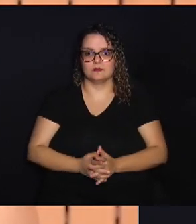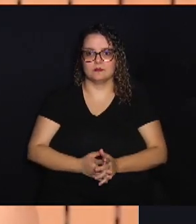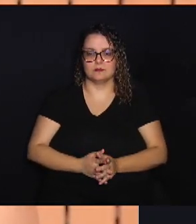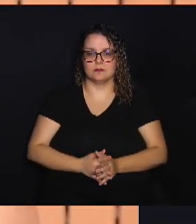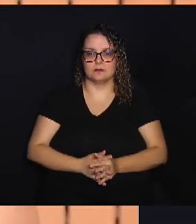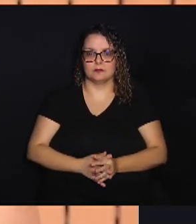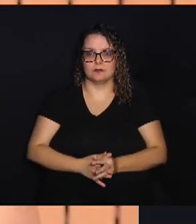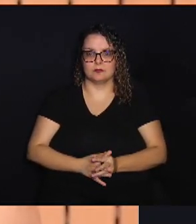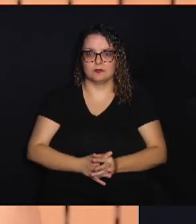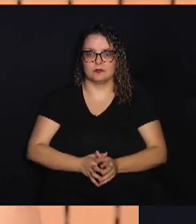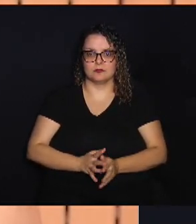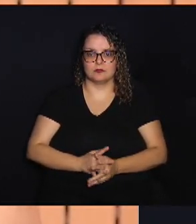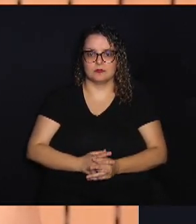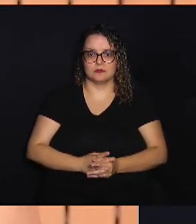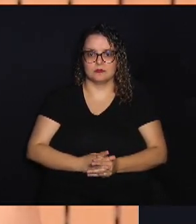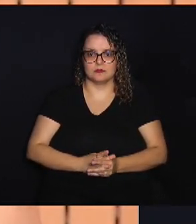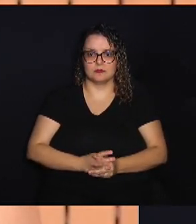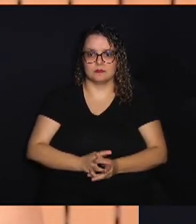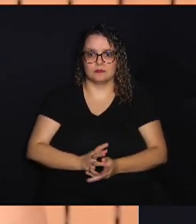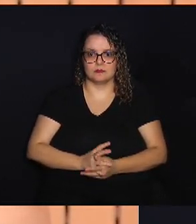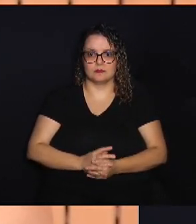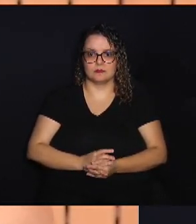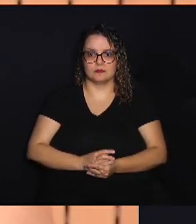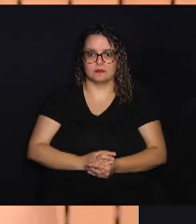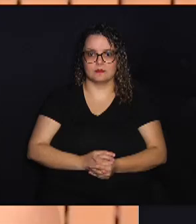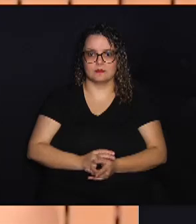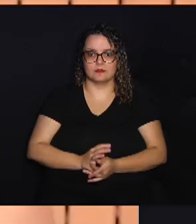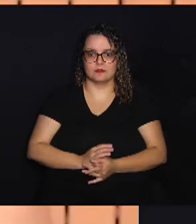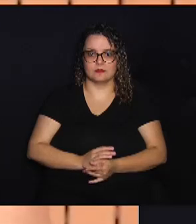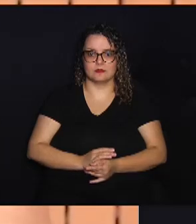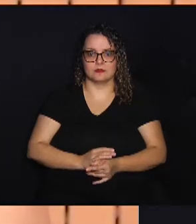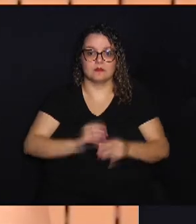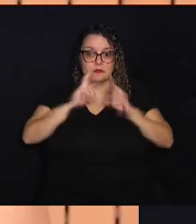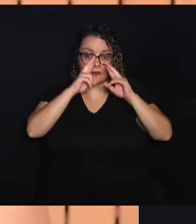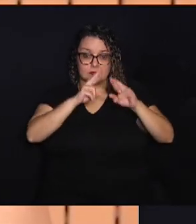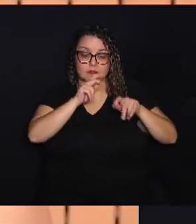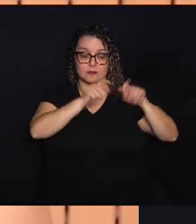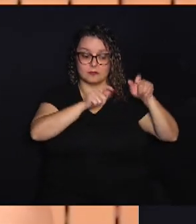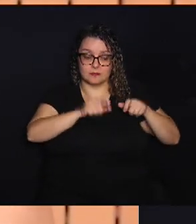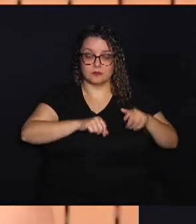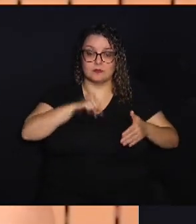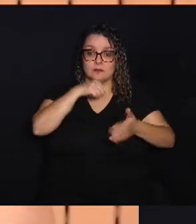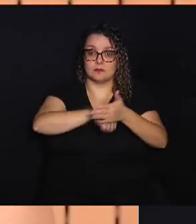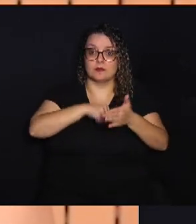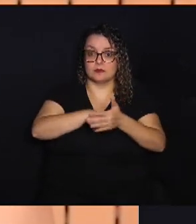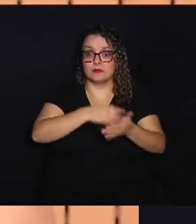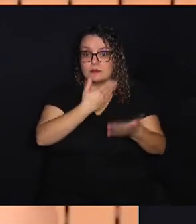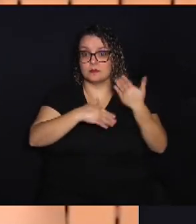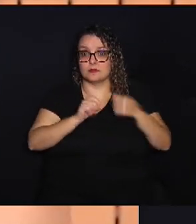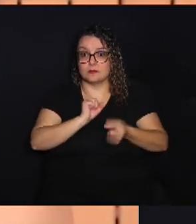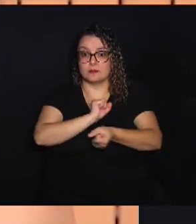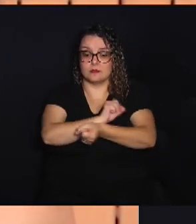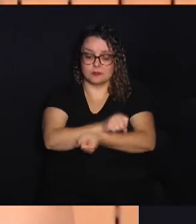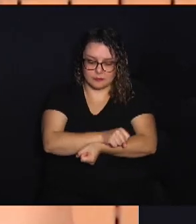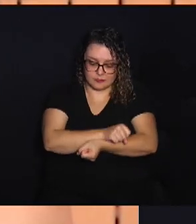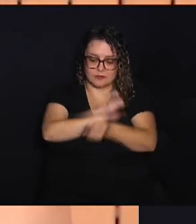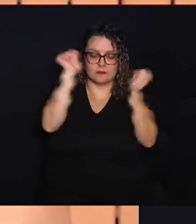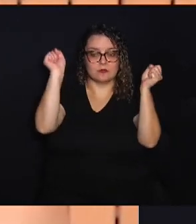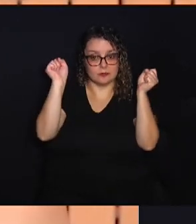em respeito a quem fez muita luta para abolir um